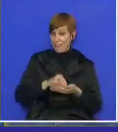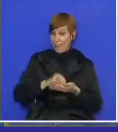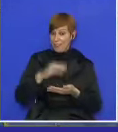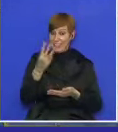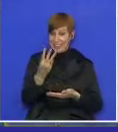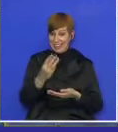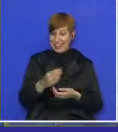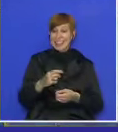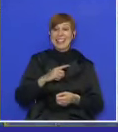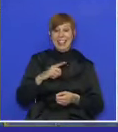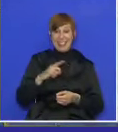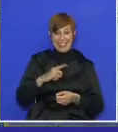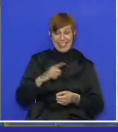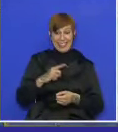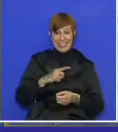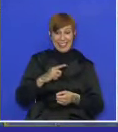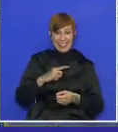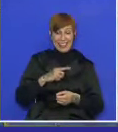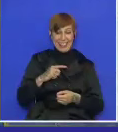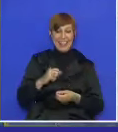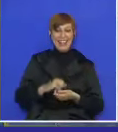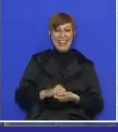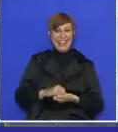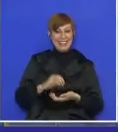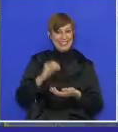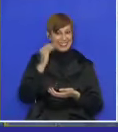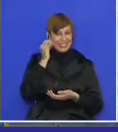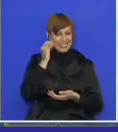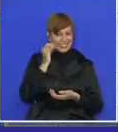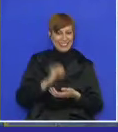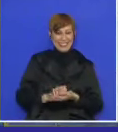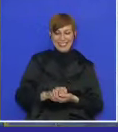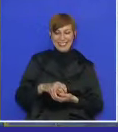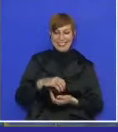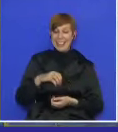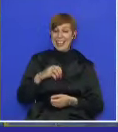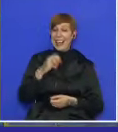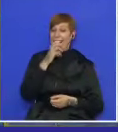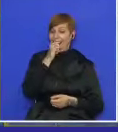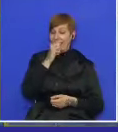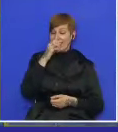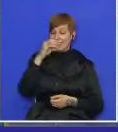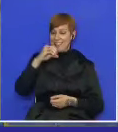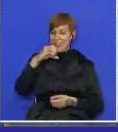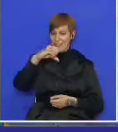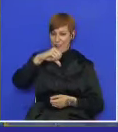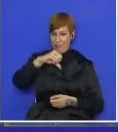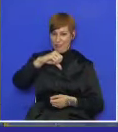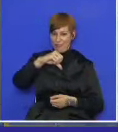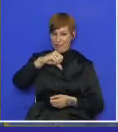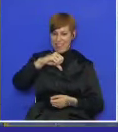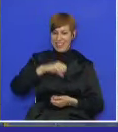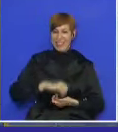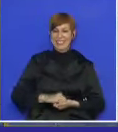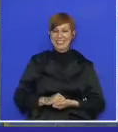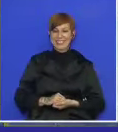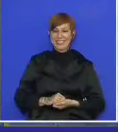Você ainda tem chances. Bola laranja, número 09. Laranja